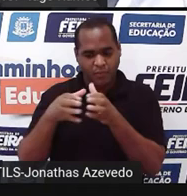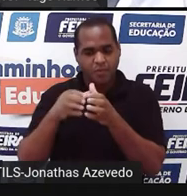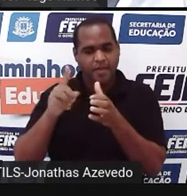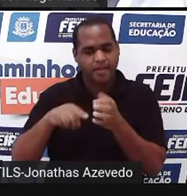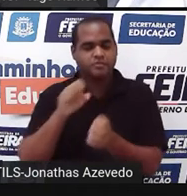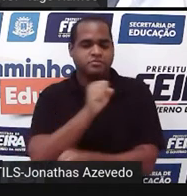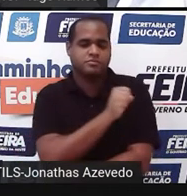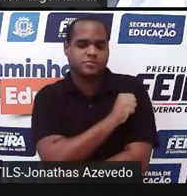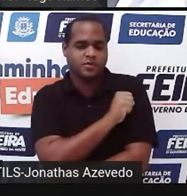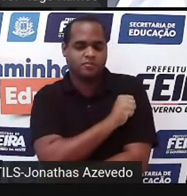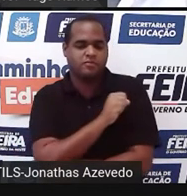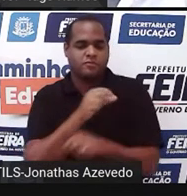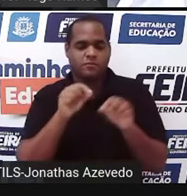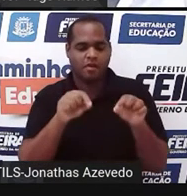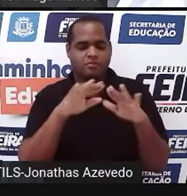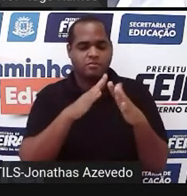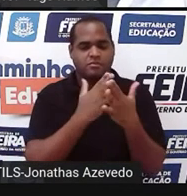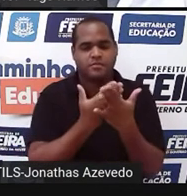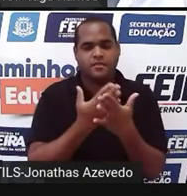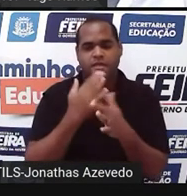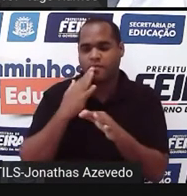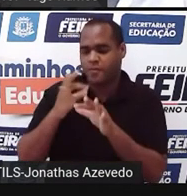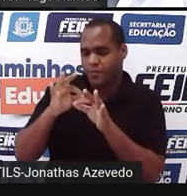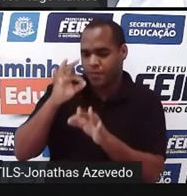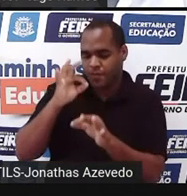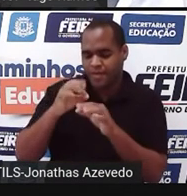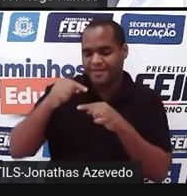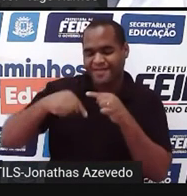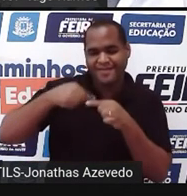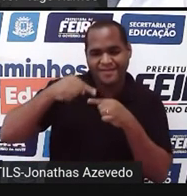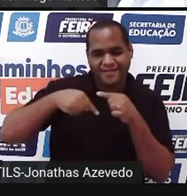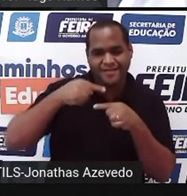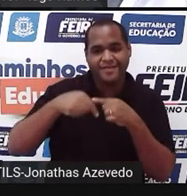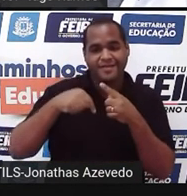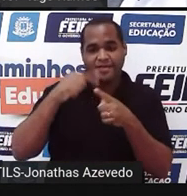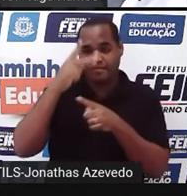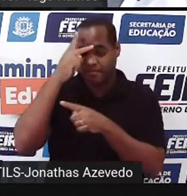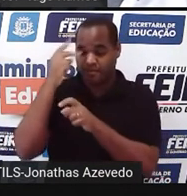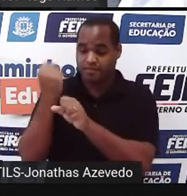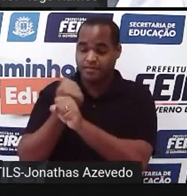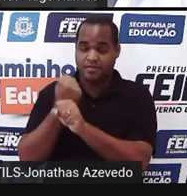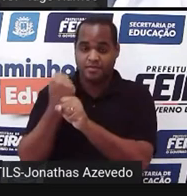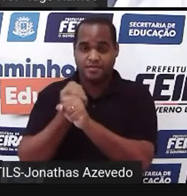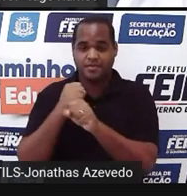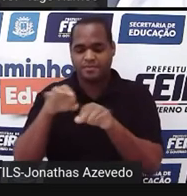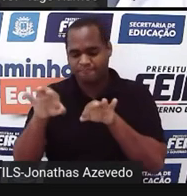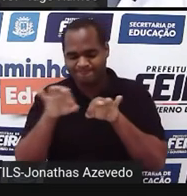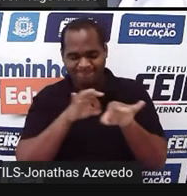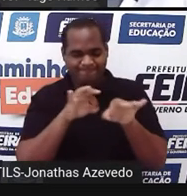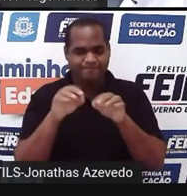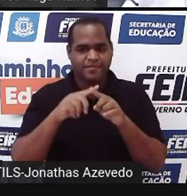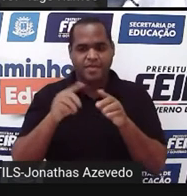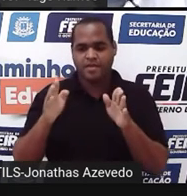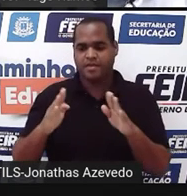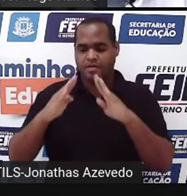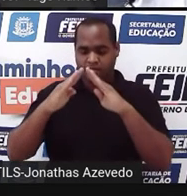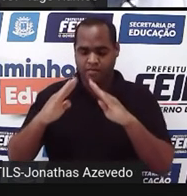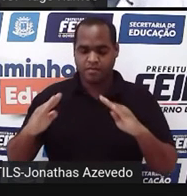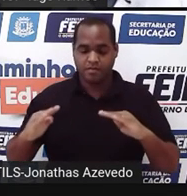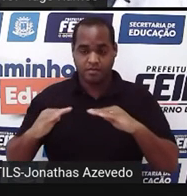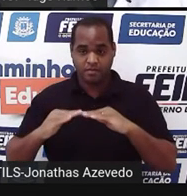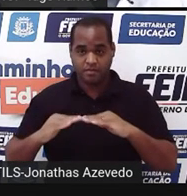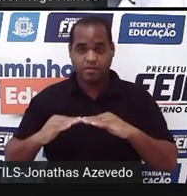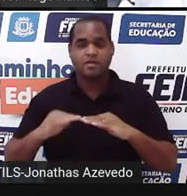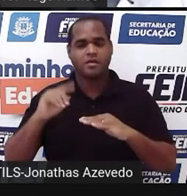turma de 8º ano de uma escola levou o Canudos e barbante para que os alunos construírem representações de cubos e pirâmide de base